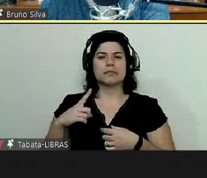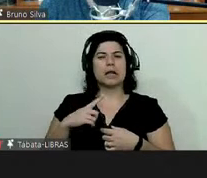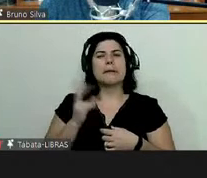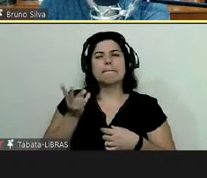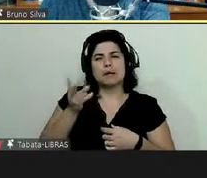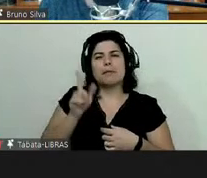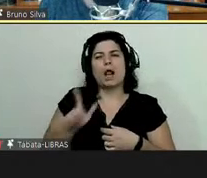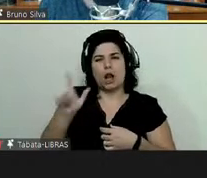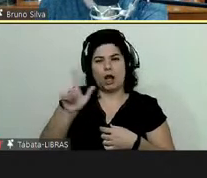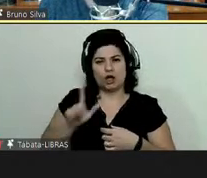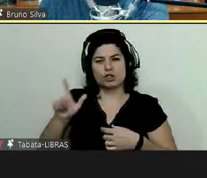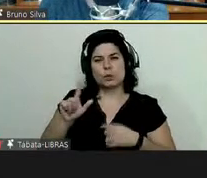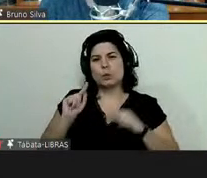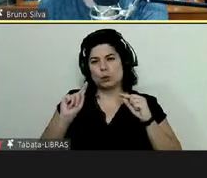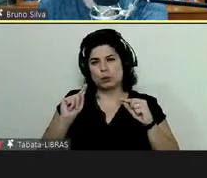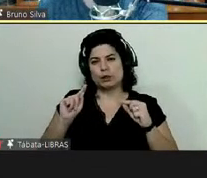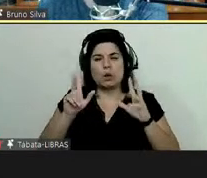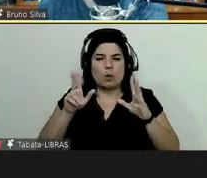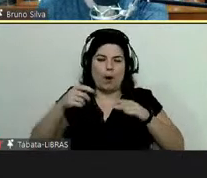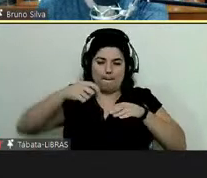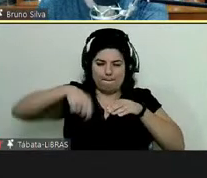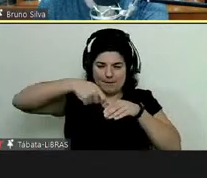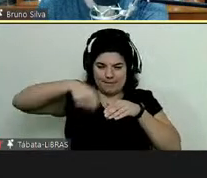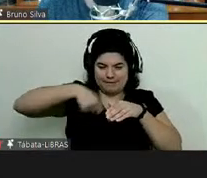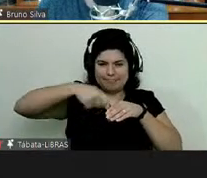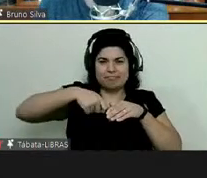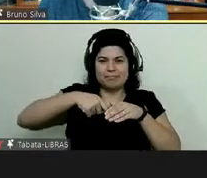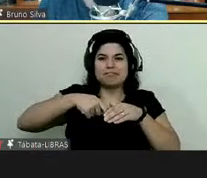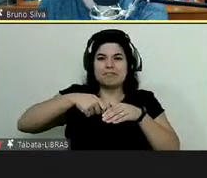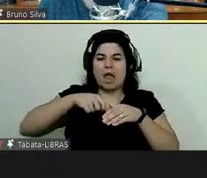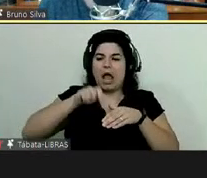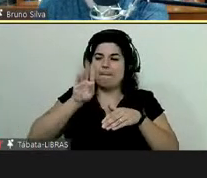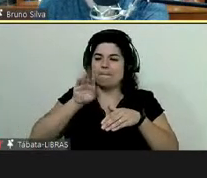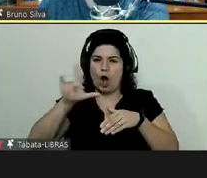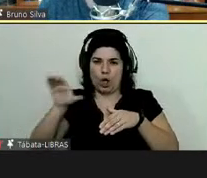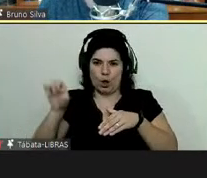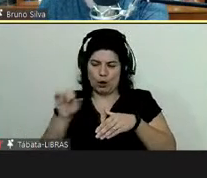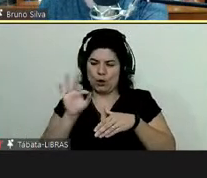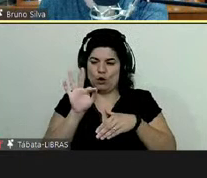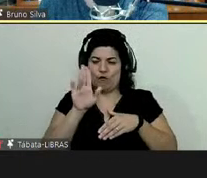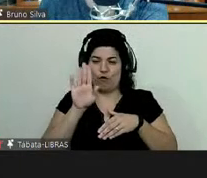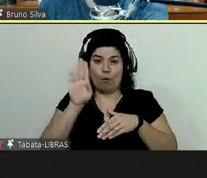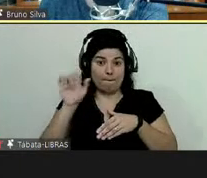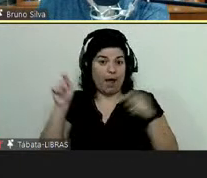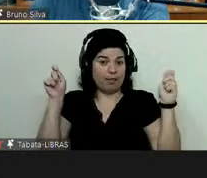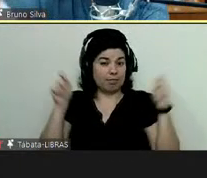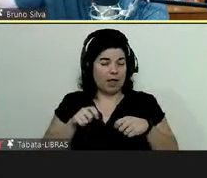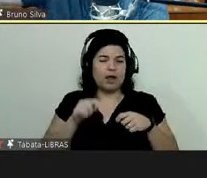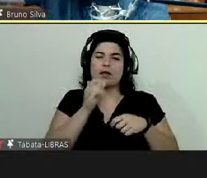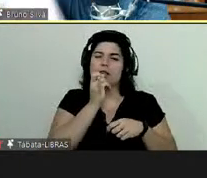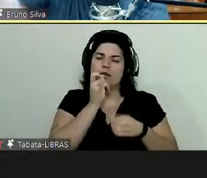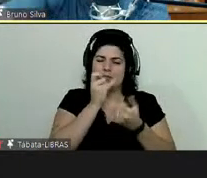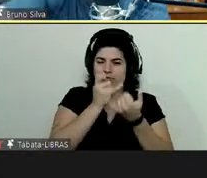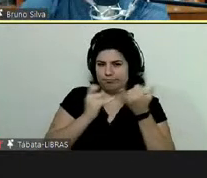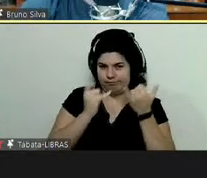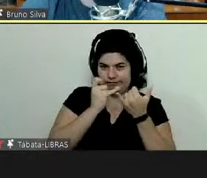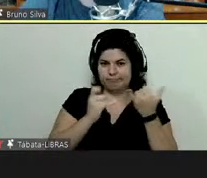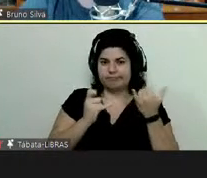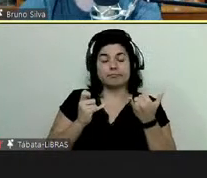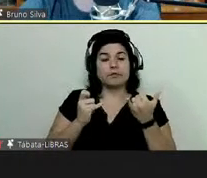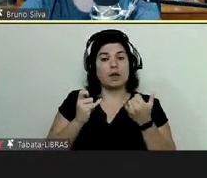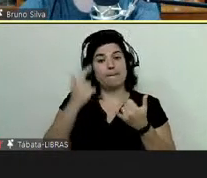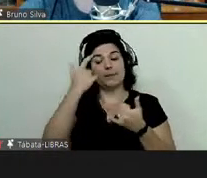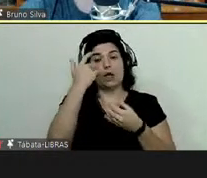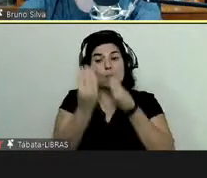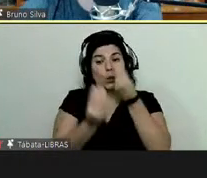receita de bolo de fubá mesma lógica né você por mais que tem status que possam ser aqui todos considerados estados Federados a maneira concreta